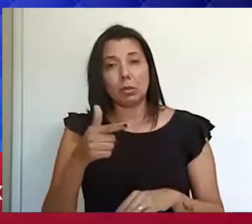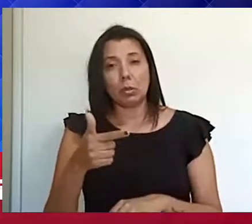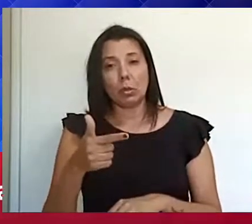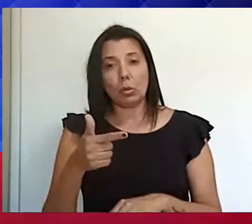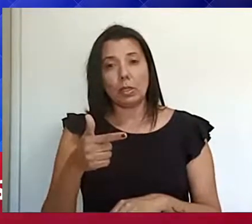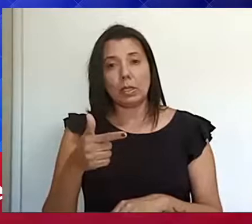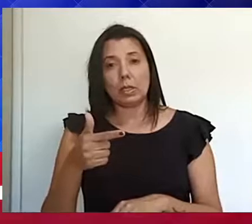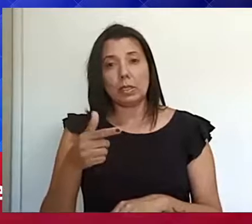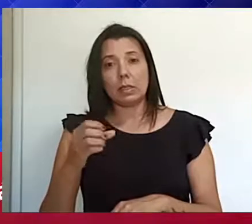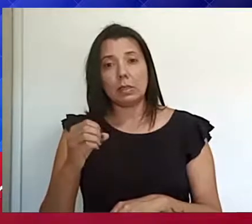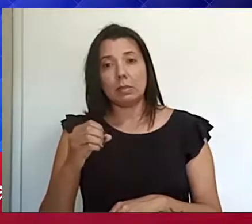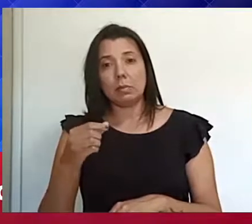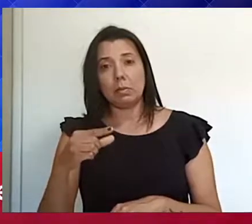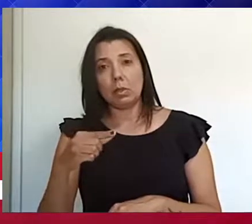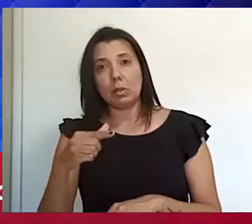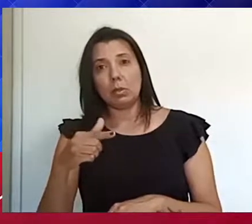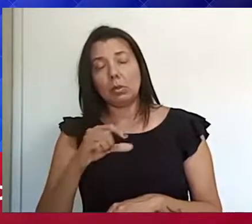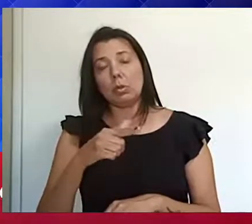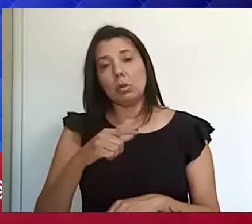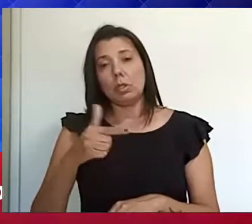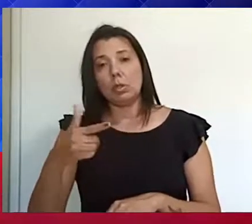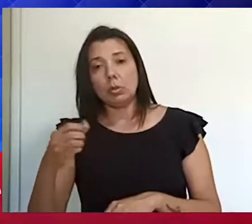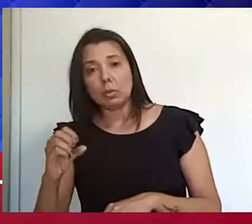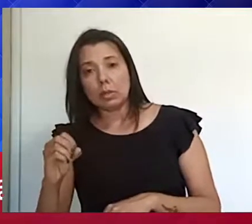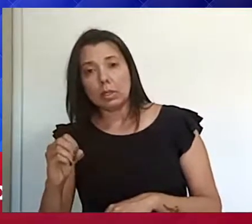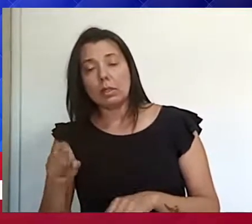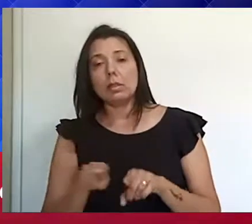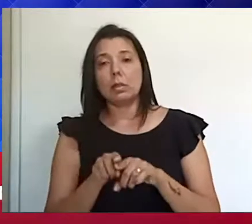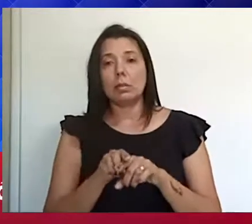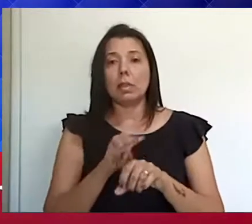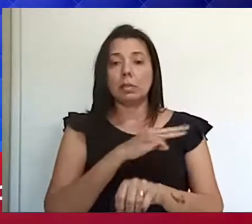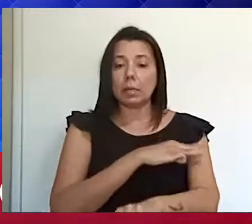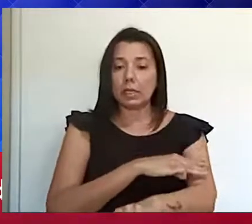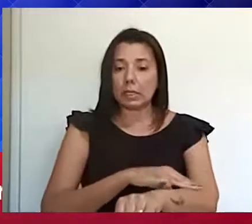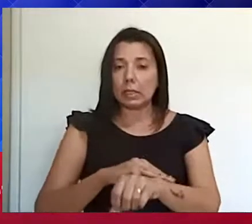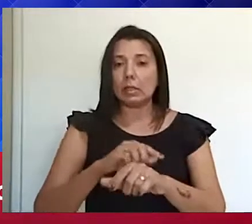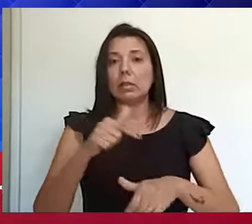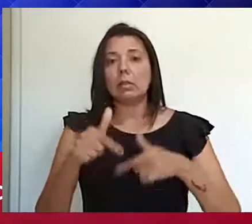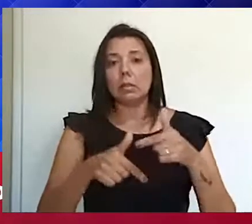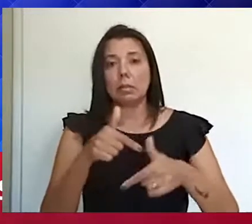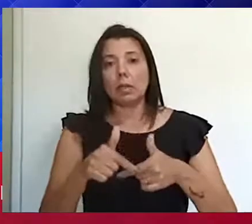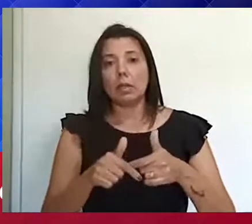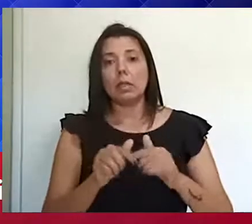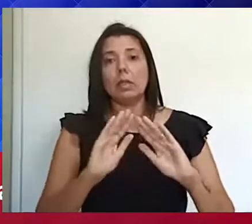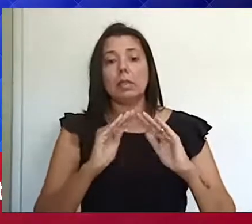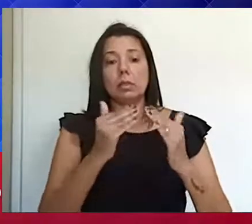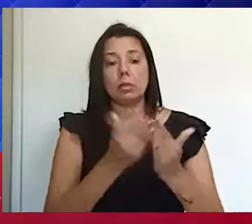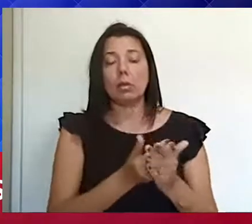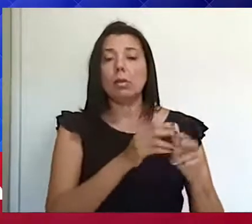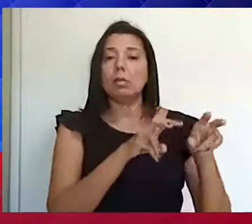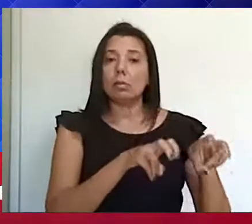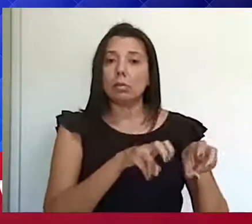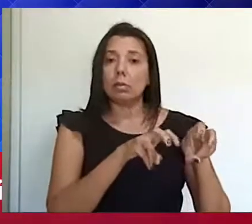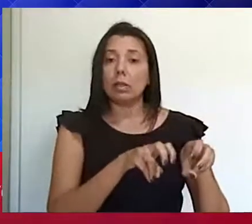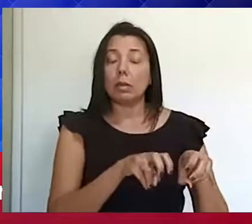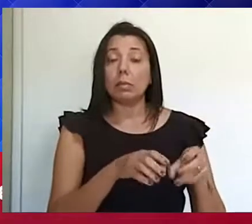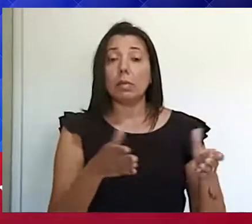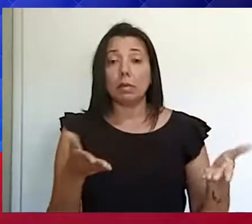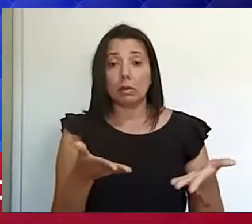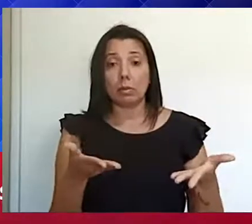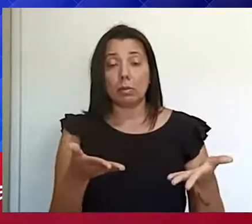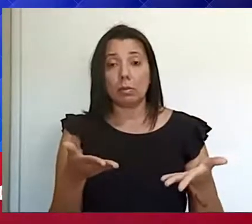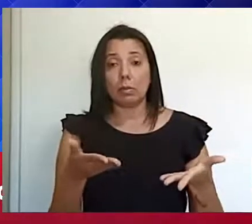2.200 funcionários do magistério que trabalham nas escolas do campo. Trazendo a realidade nossa da escola que